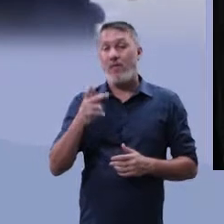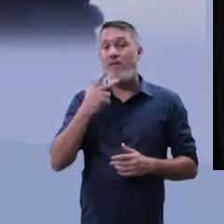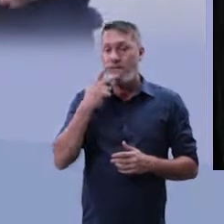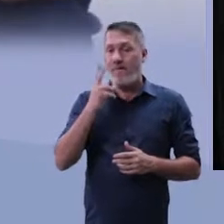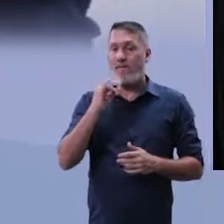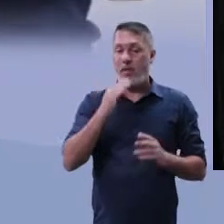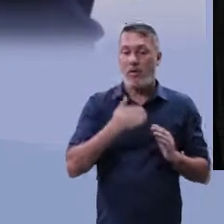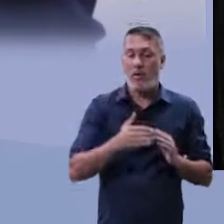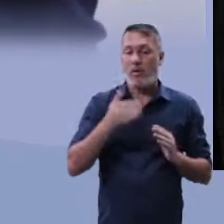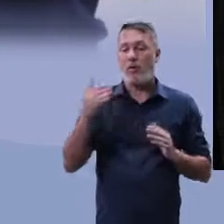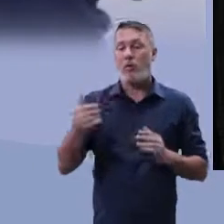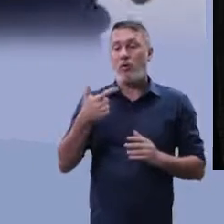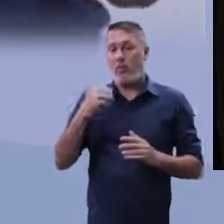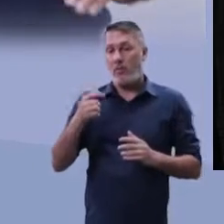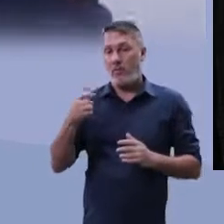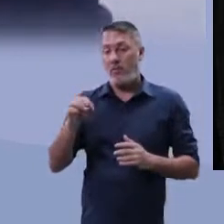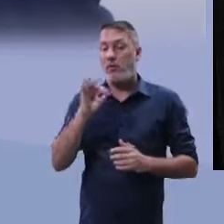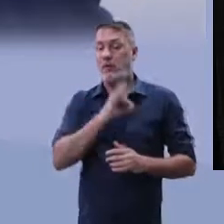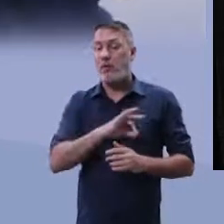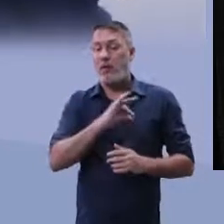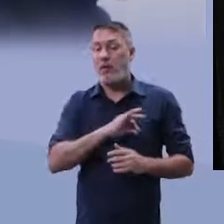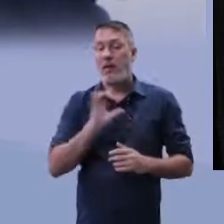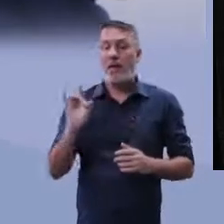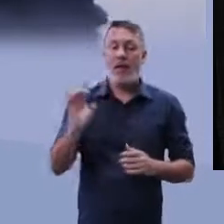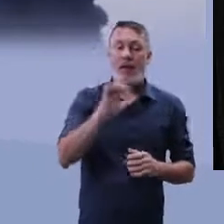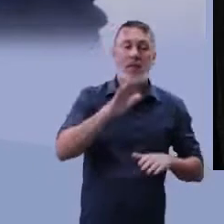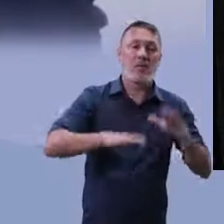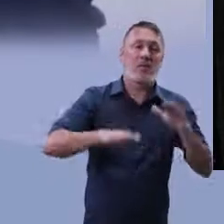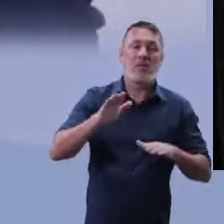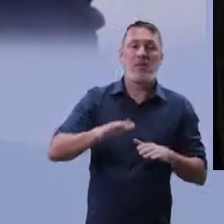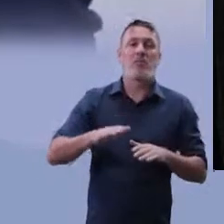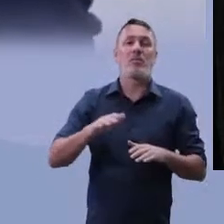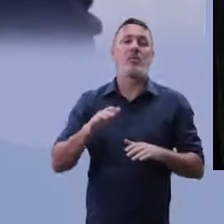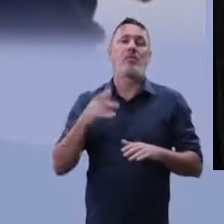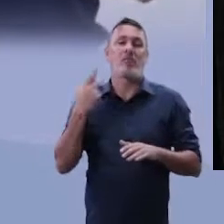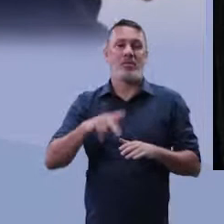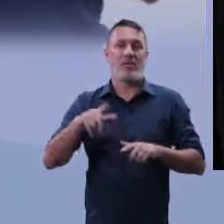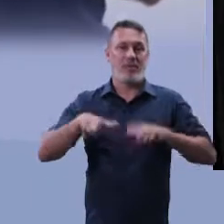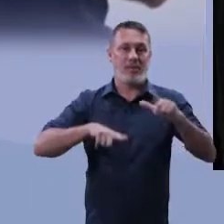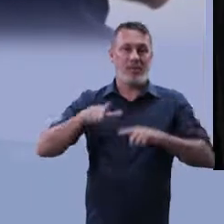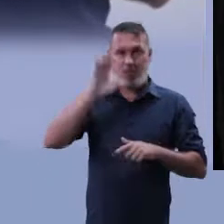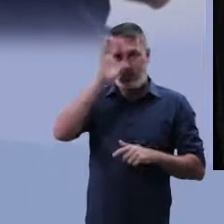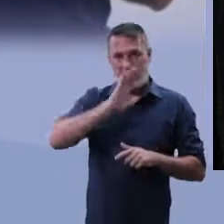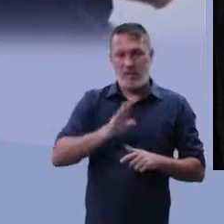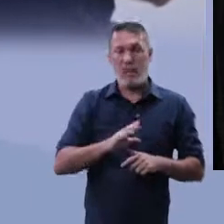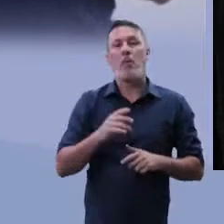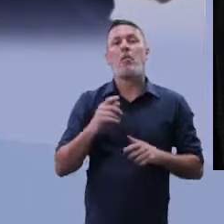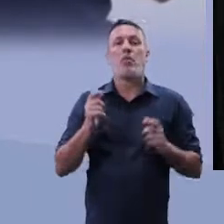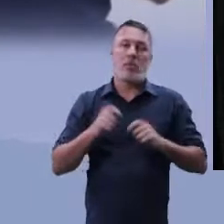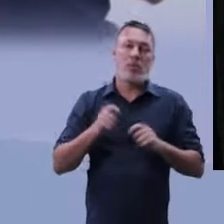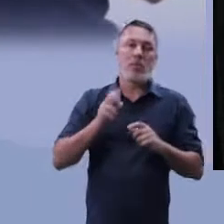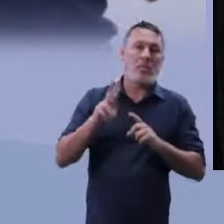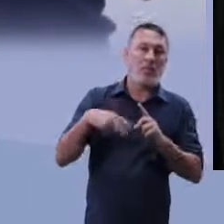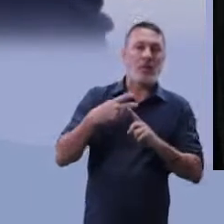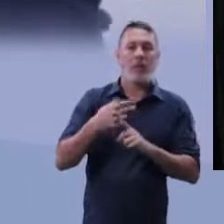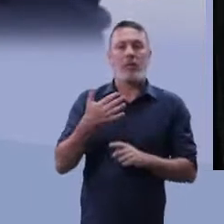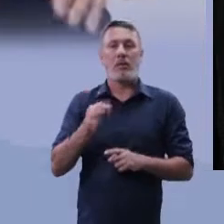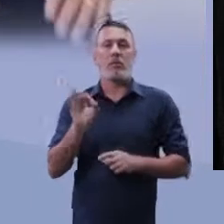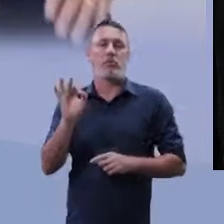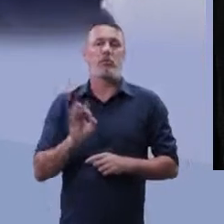mesmo instituto projeta que em 2020 o rendimento médio mensal dos trabalhadores brasileiros poderá